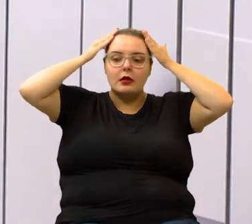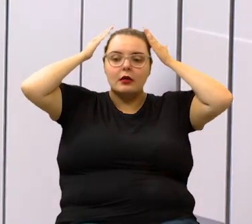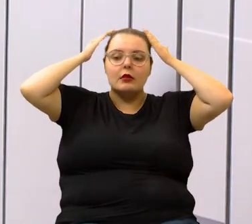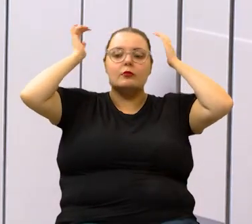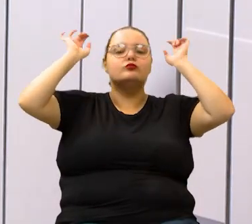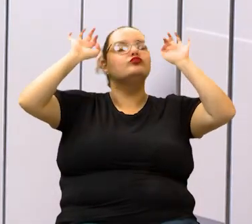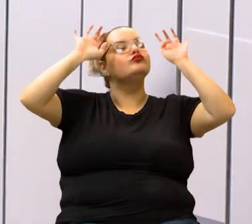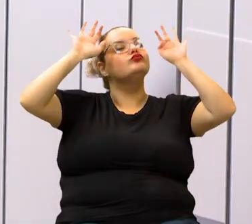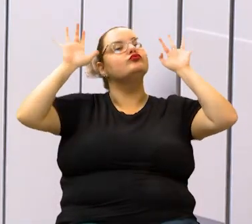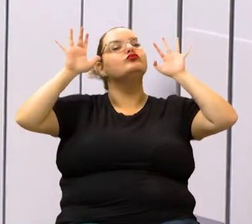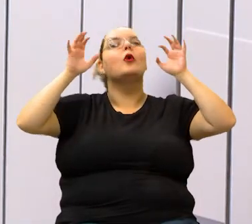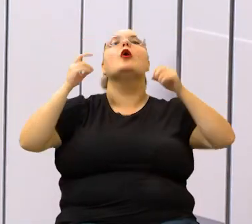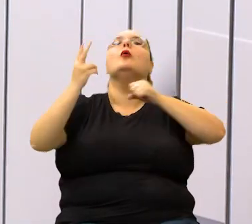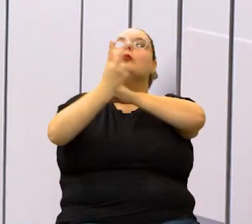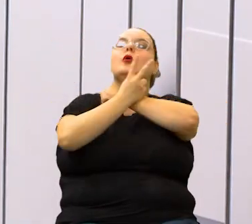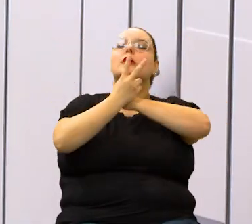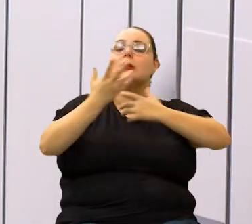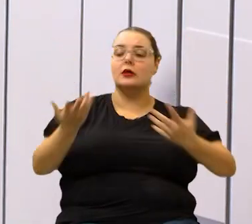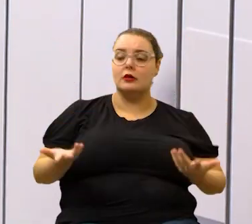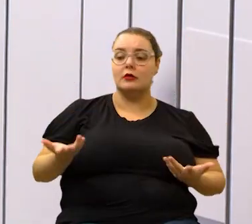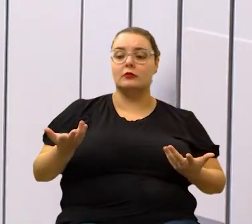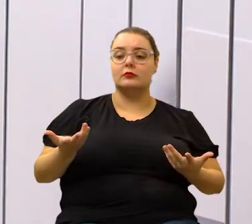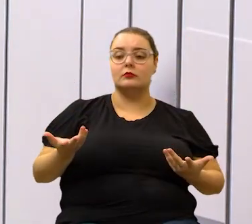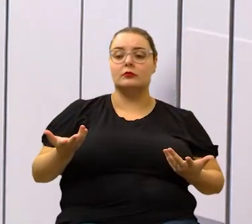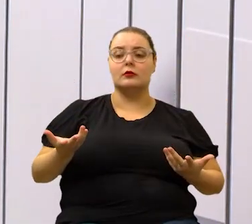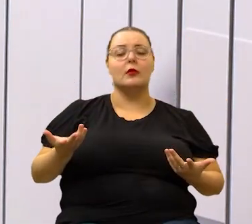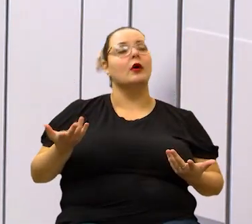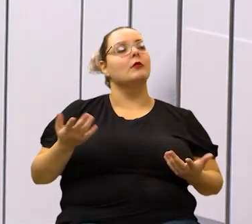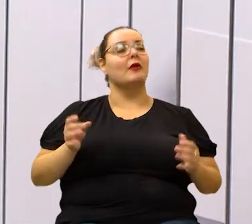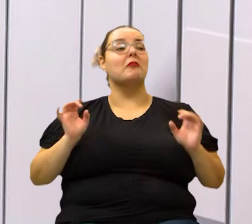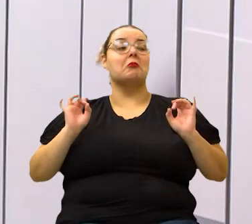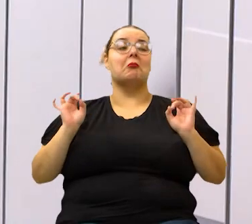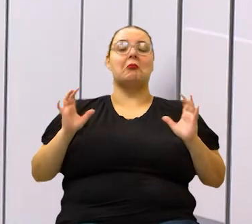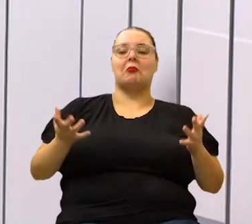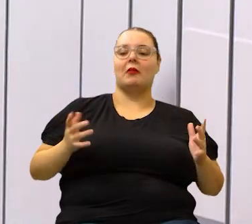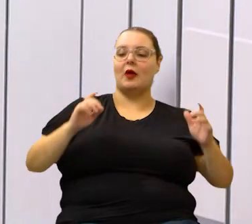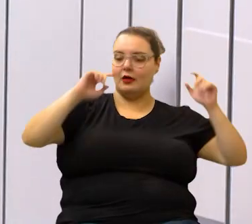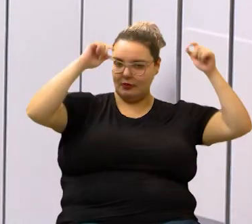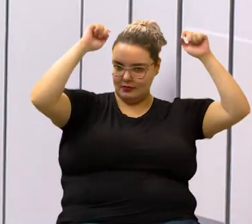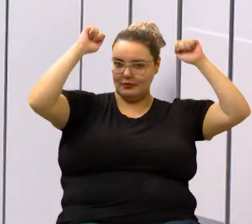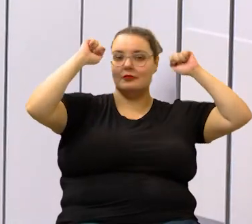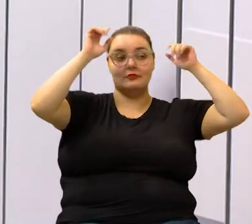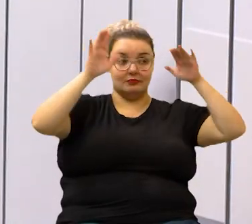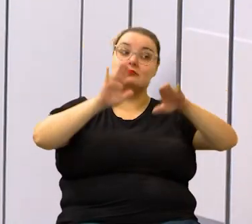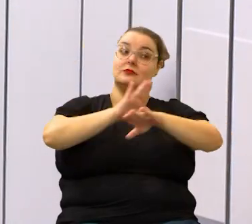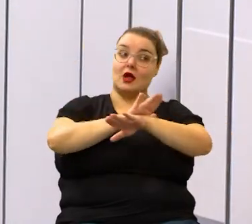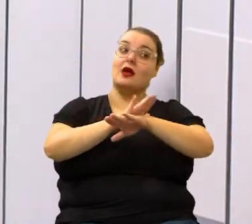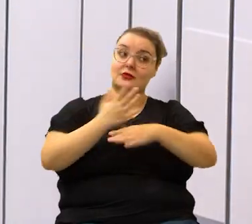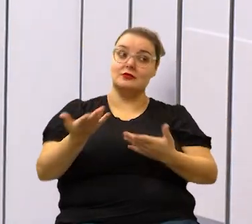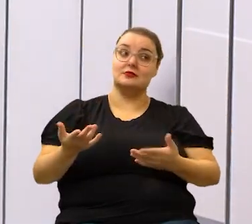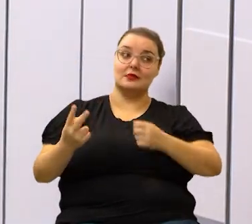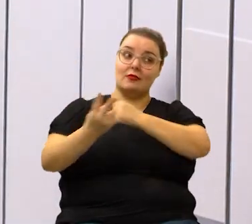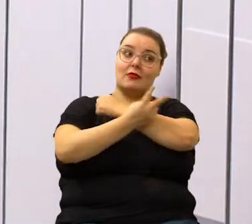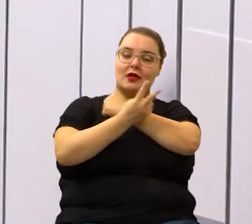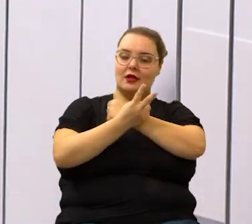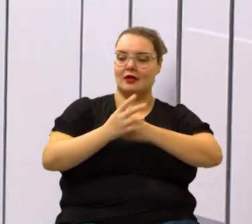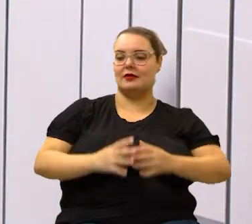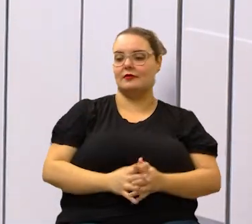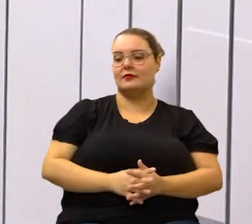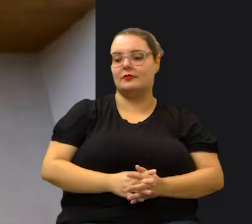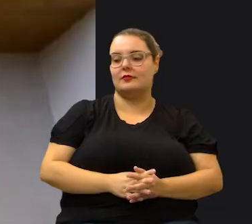bem brilhante, bem protegida. E para ficar estiloso, quem sabe bota um chapéu também, que já ajuda a proteger.